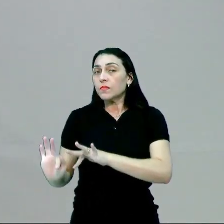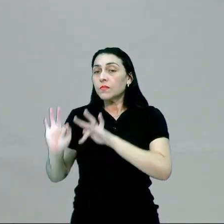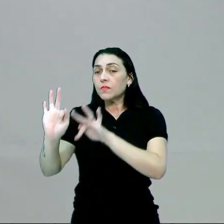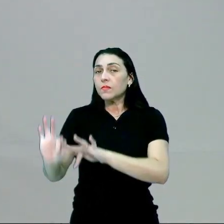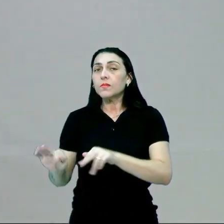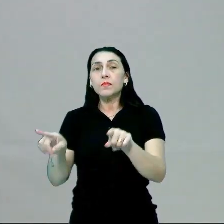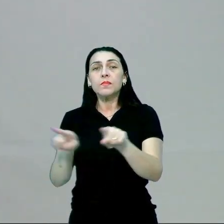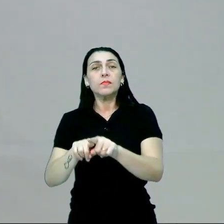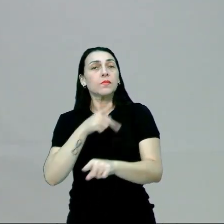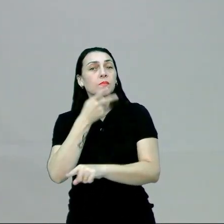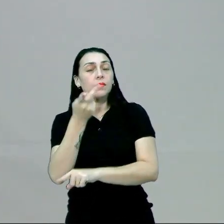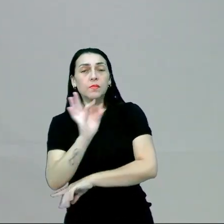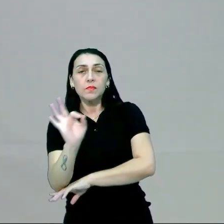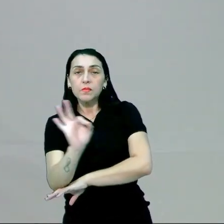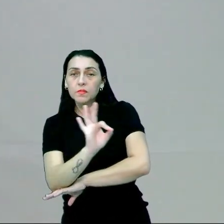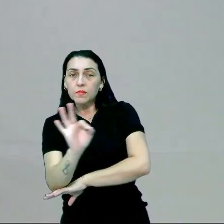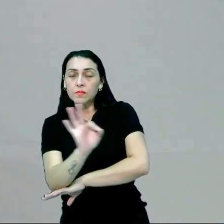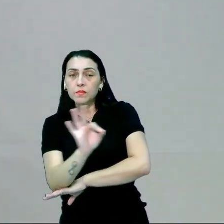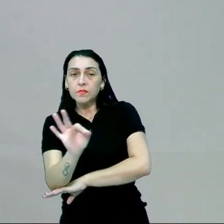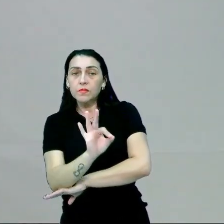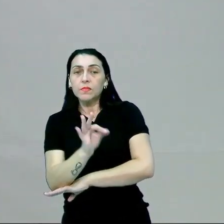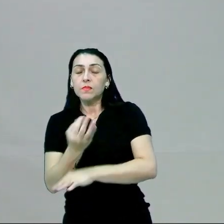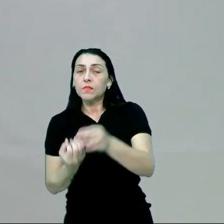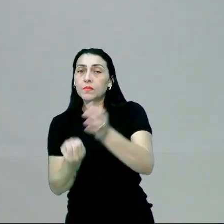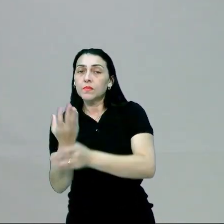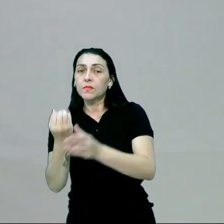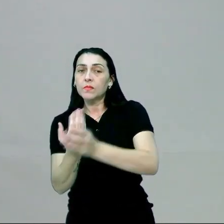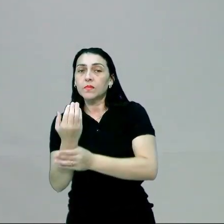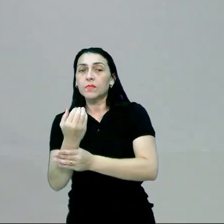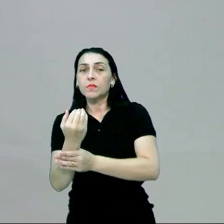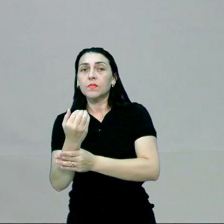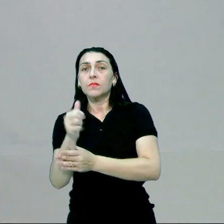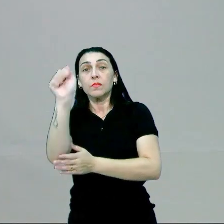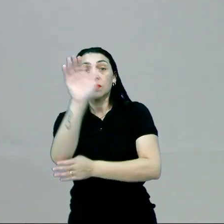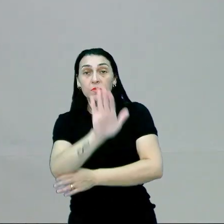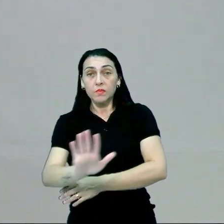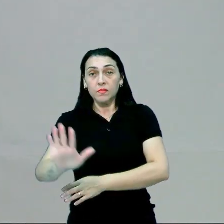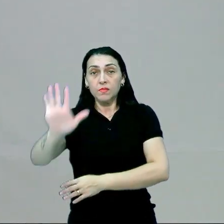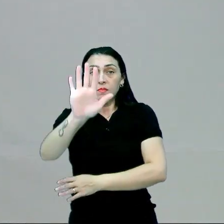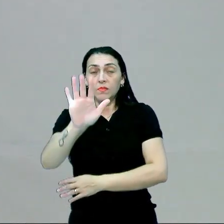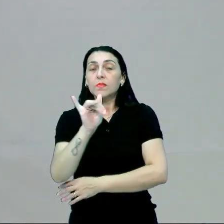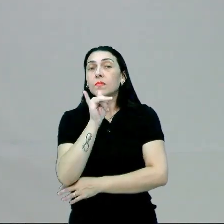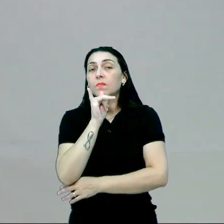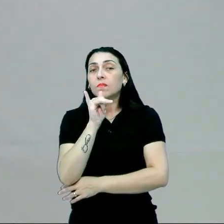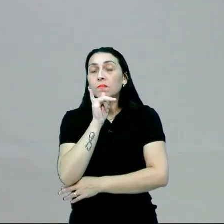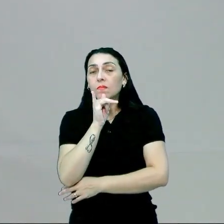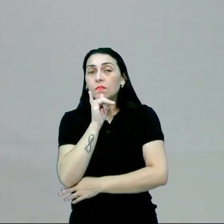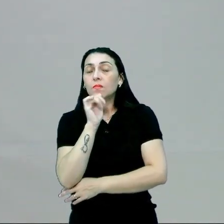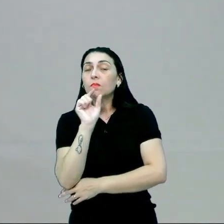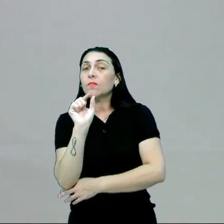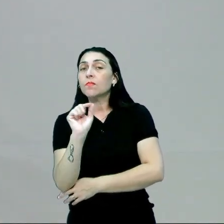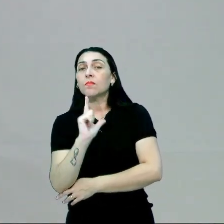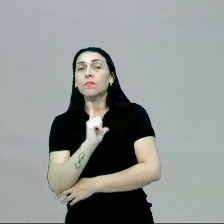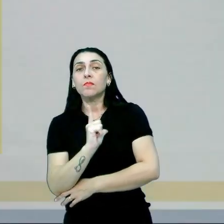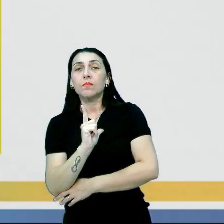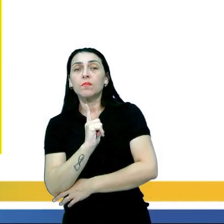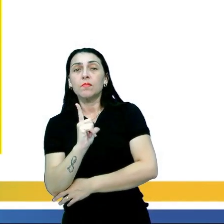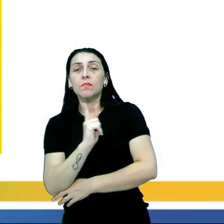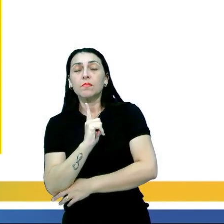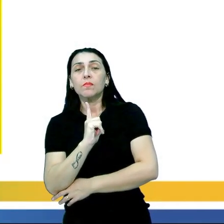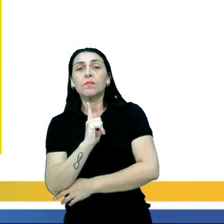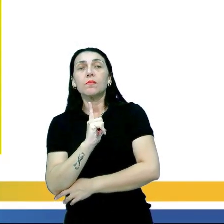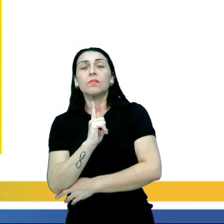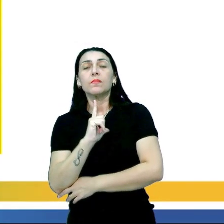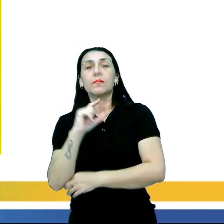e nem vamos falar aqui do modo de produção asiático, por exemplo. Então, o que temos aí? Temos